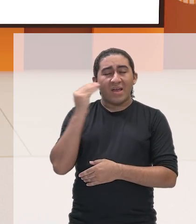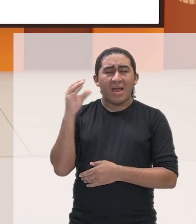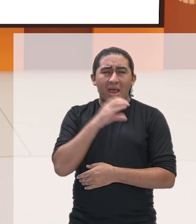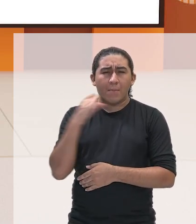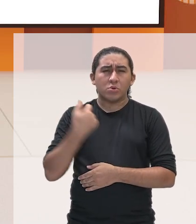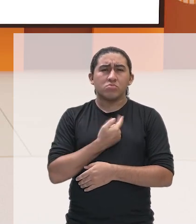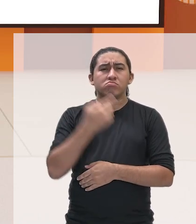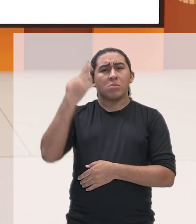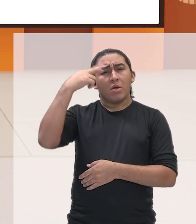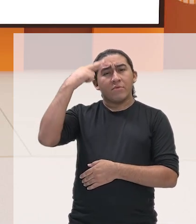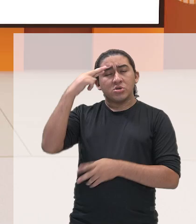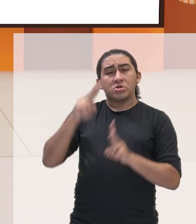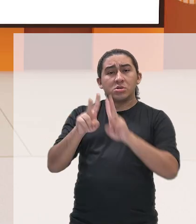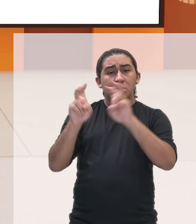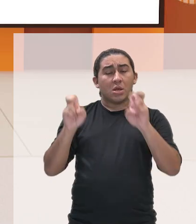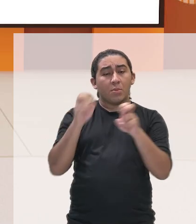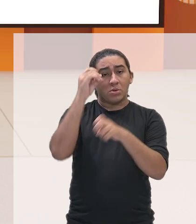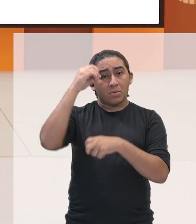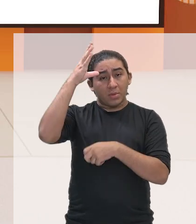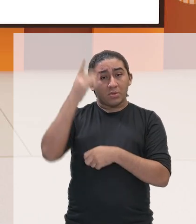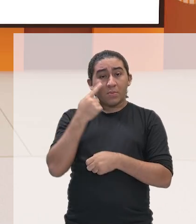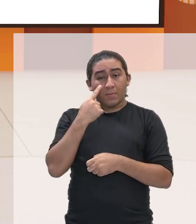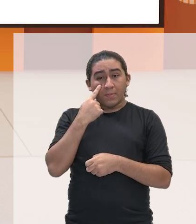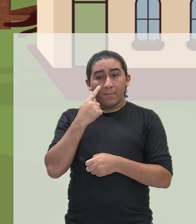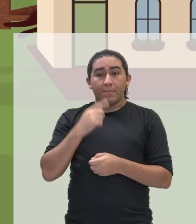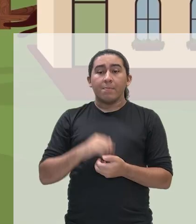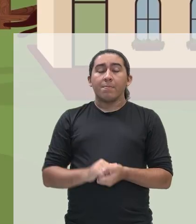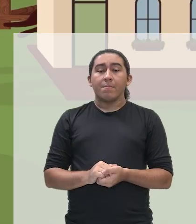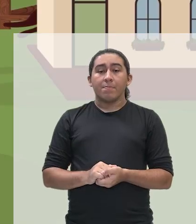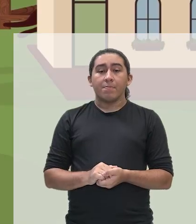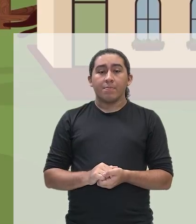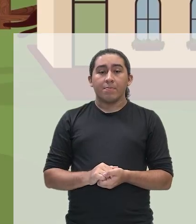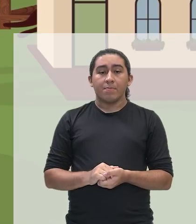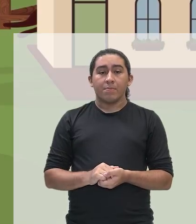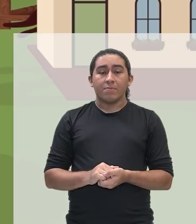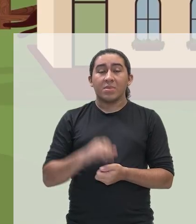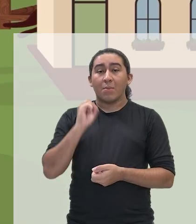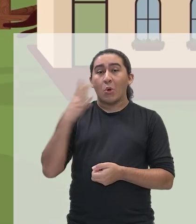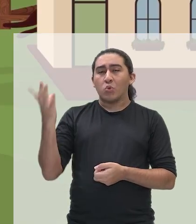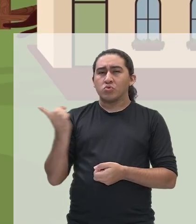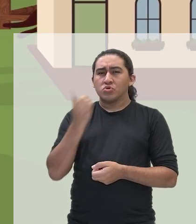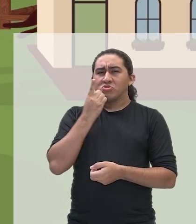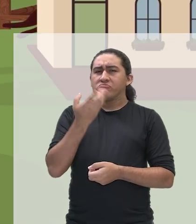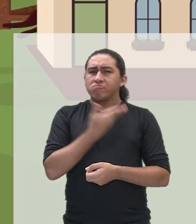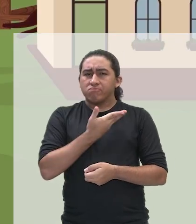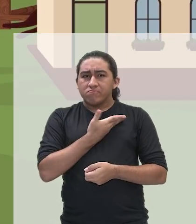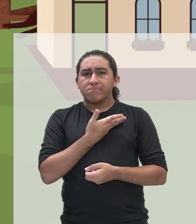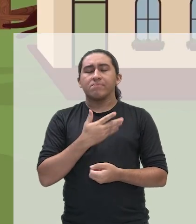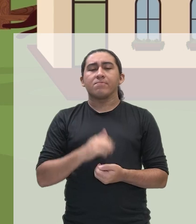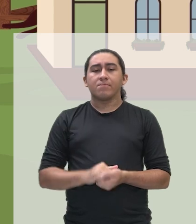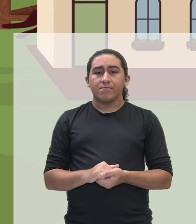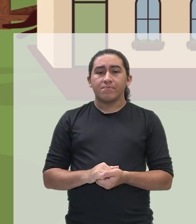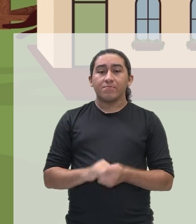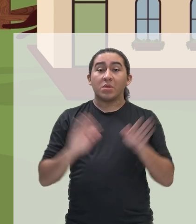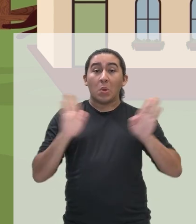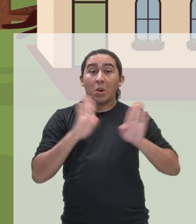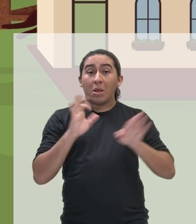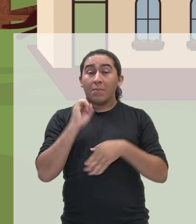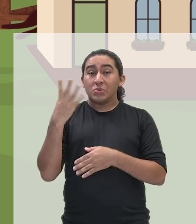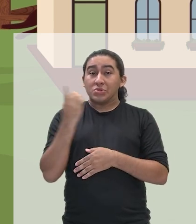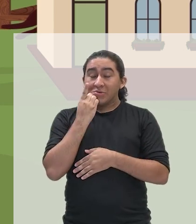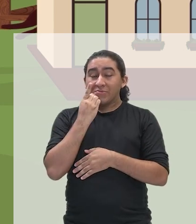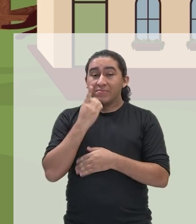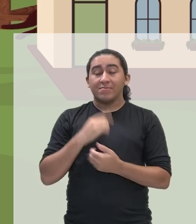gente refletir sobre esse conhecimento. Vamos lá? Bom dia, compadre. Olá, bom